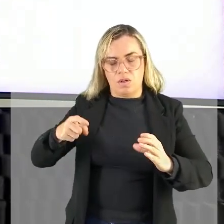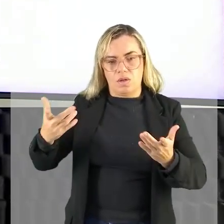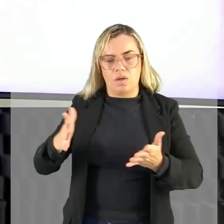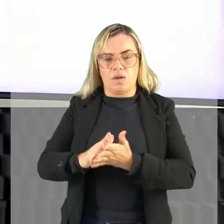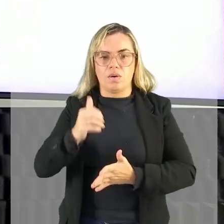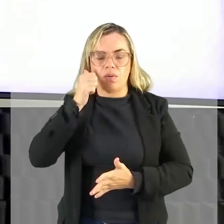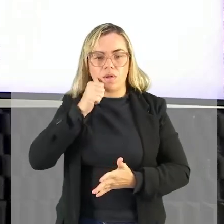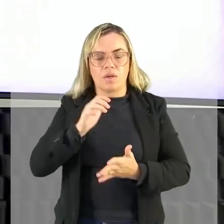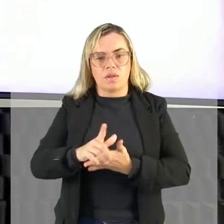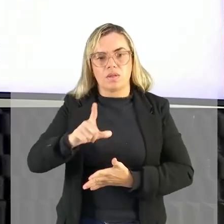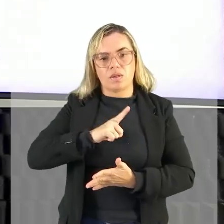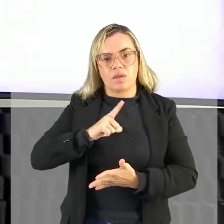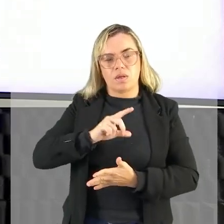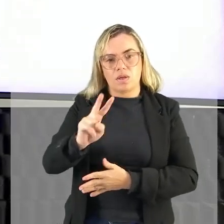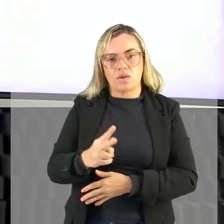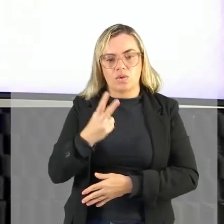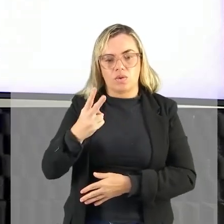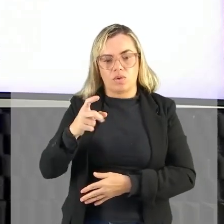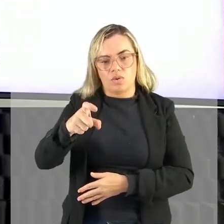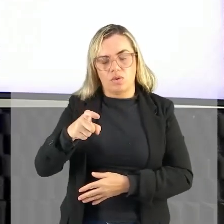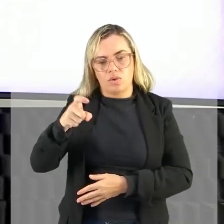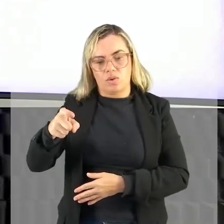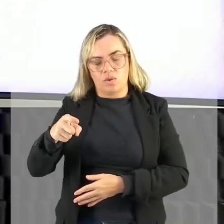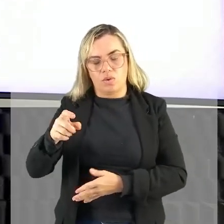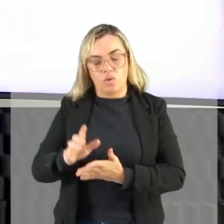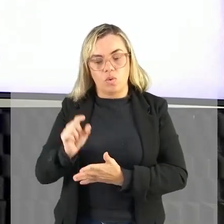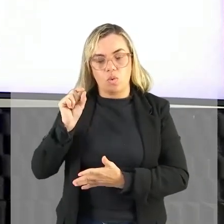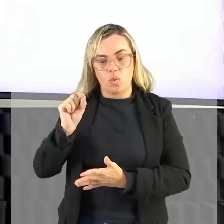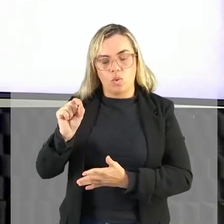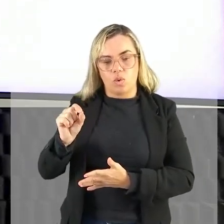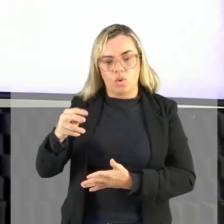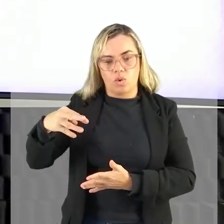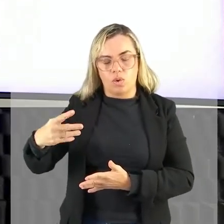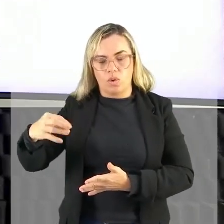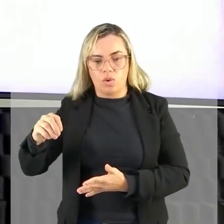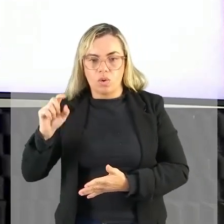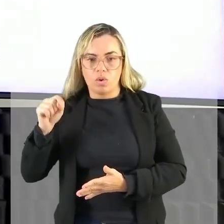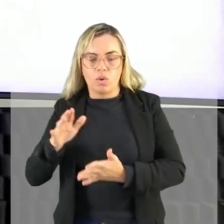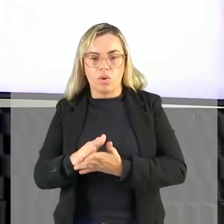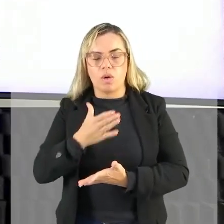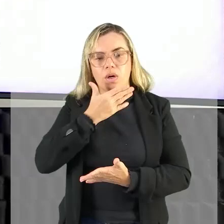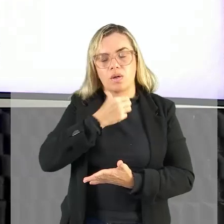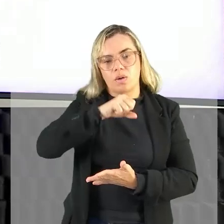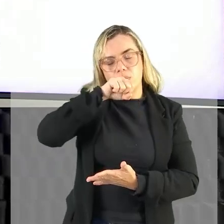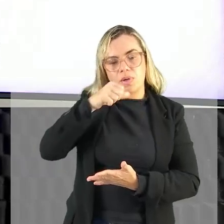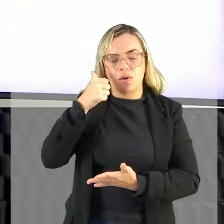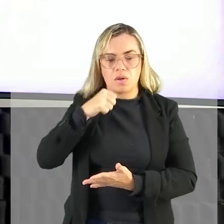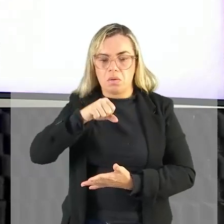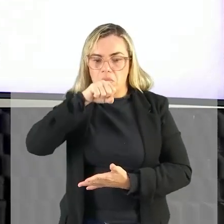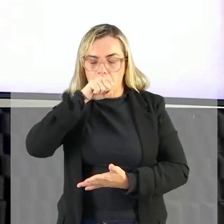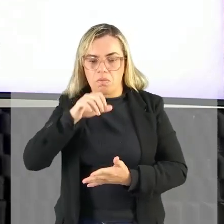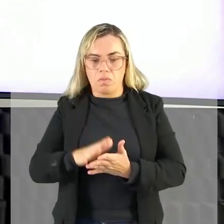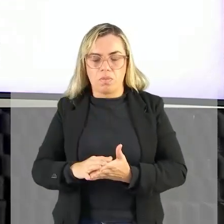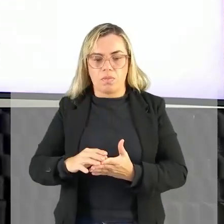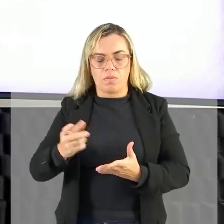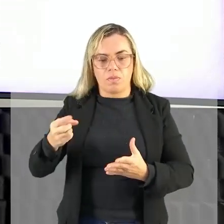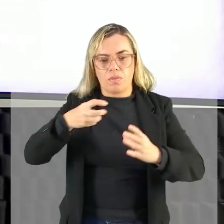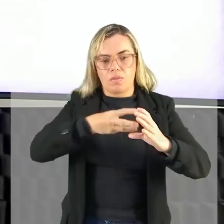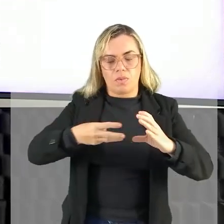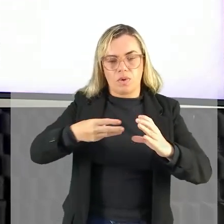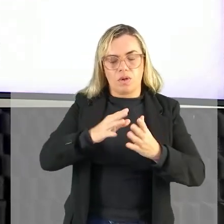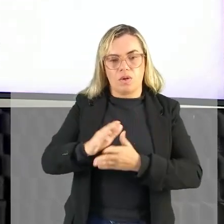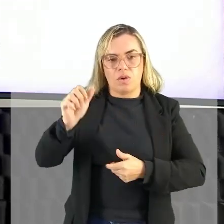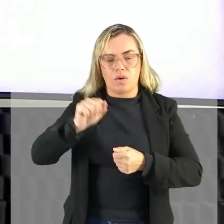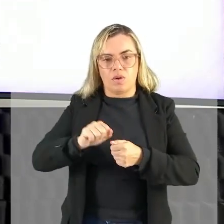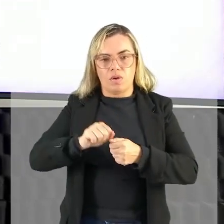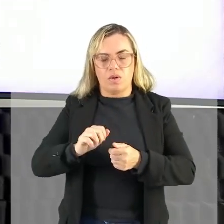2, né? Um deles fica inativo, ou do pai ou da mãe, né? Em cada célula. E aí, isso vai fazendo